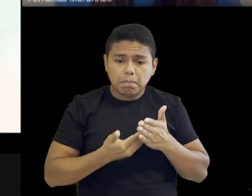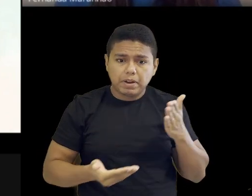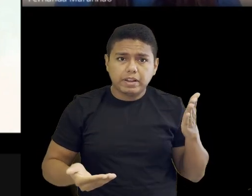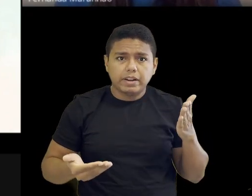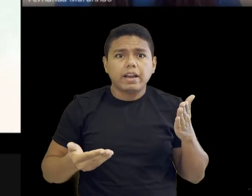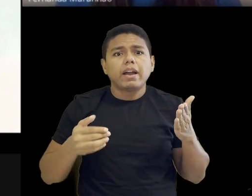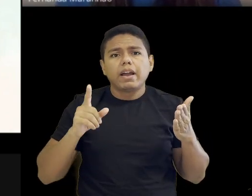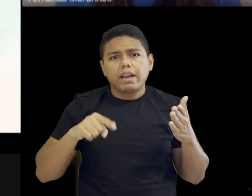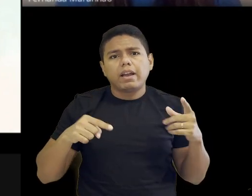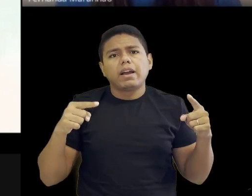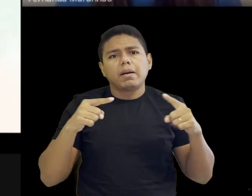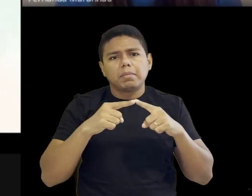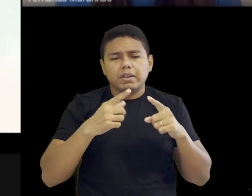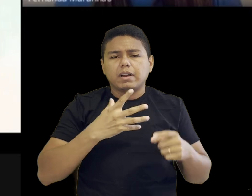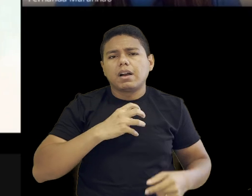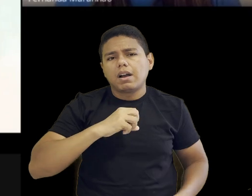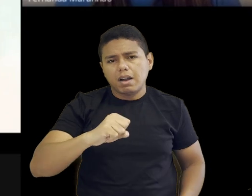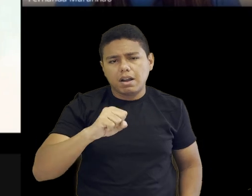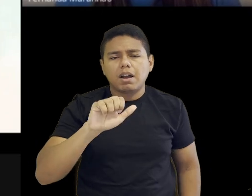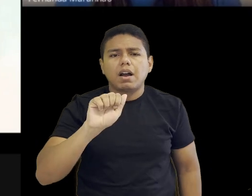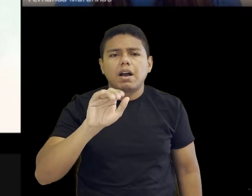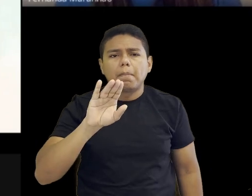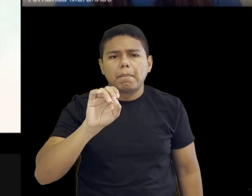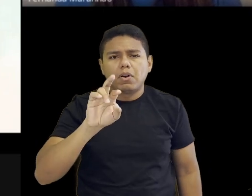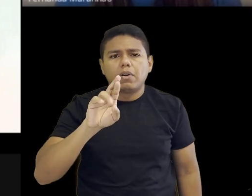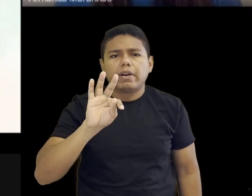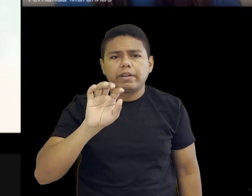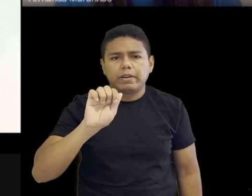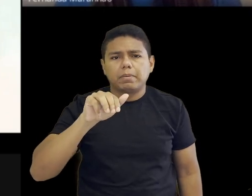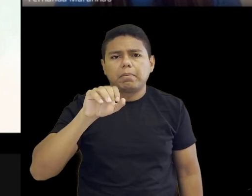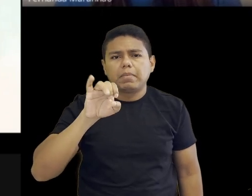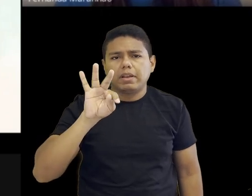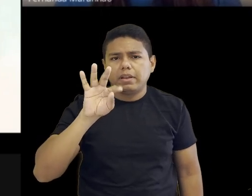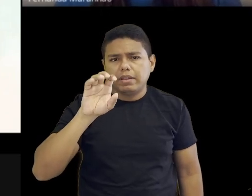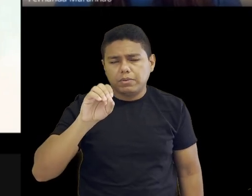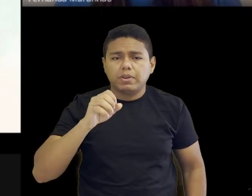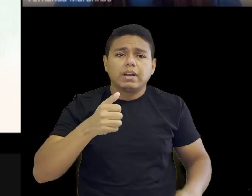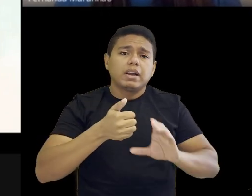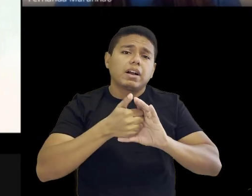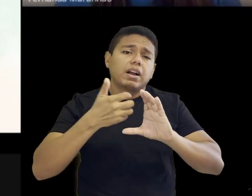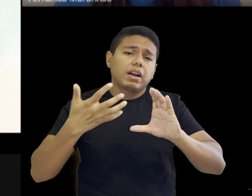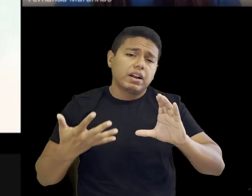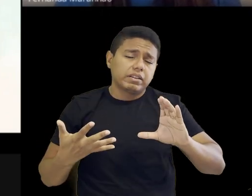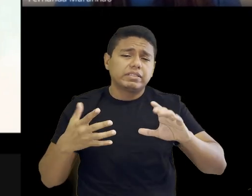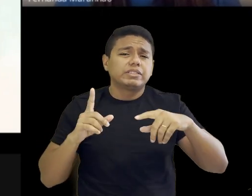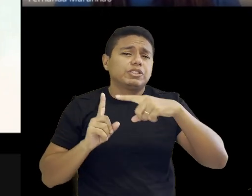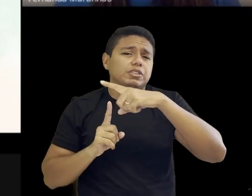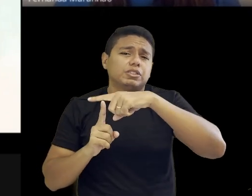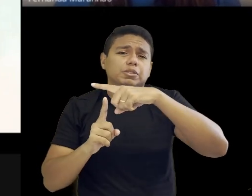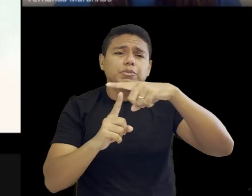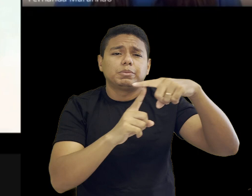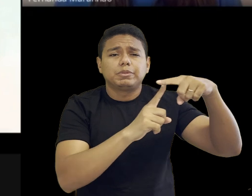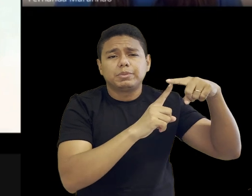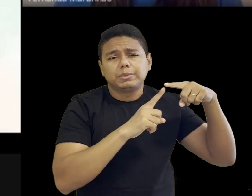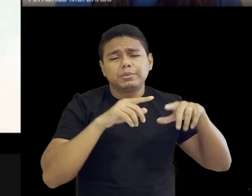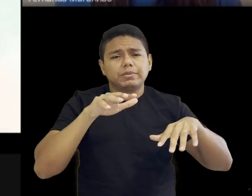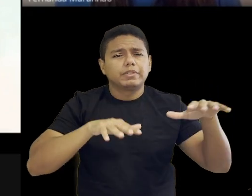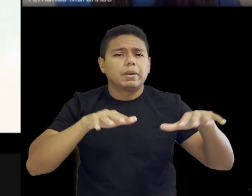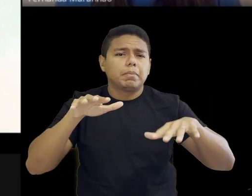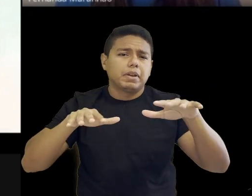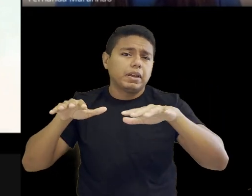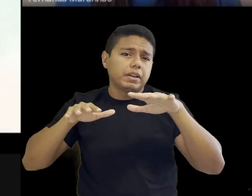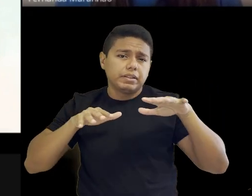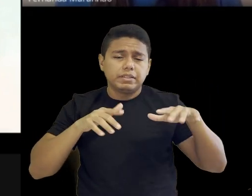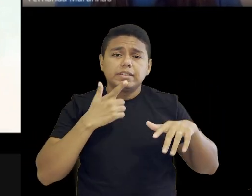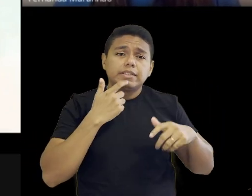nesse contexto, aí sim é considerado um abortamento. As características podem variar de acordo com os seus subtipos, então pode